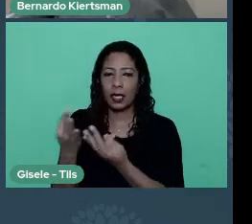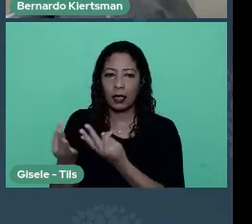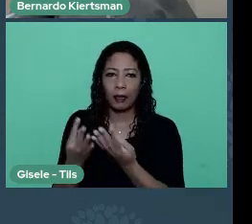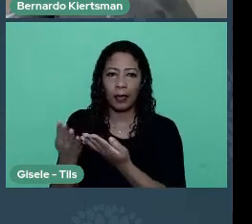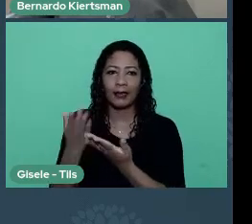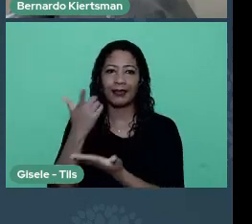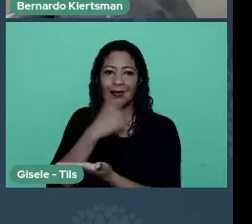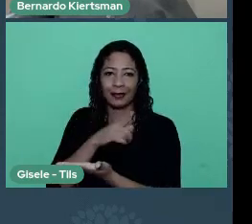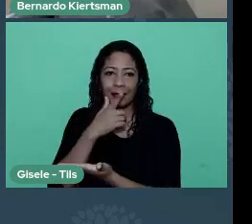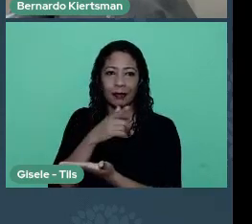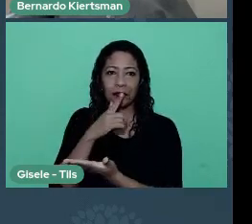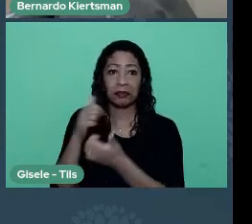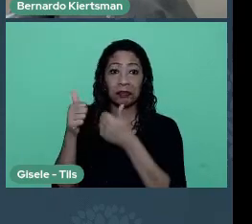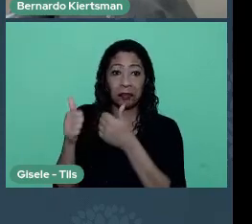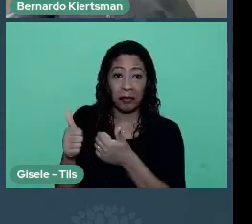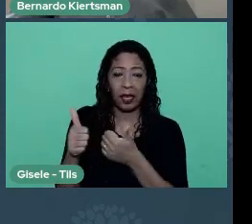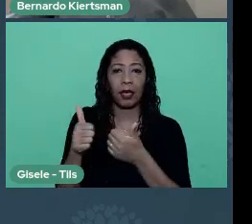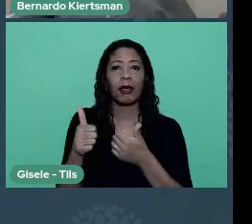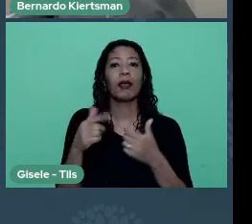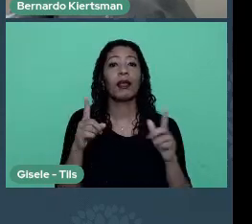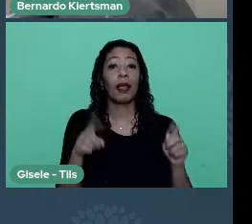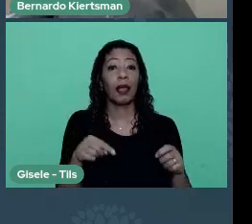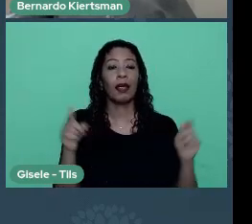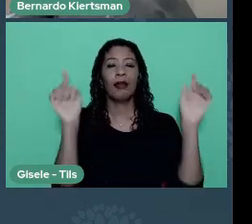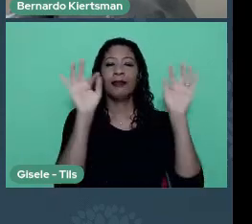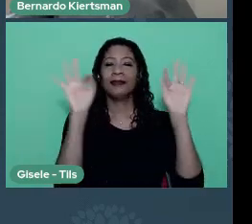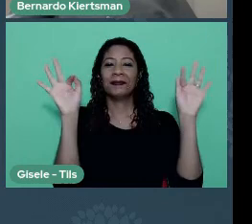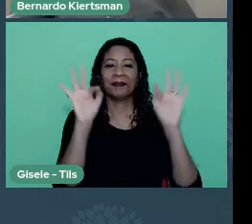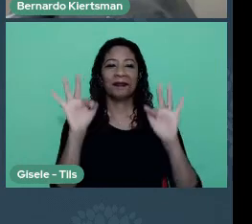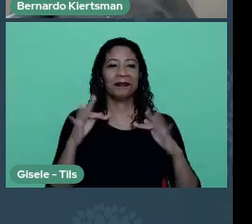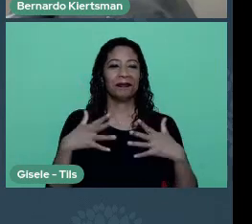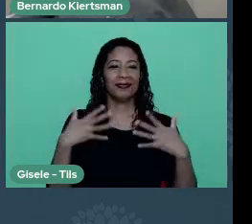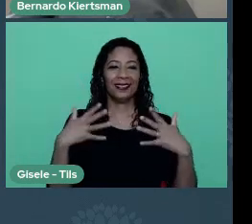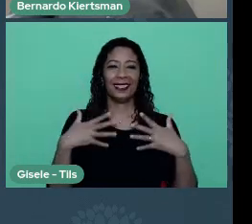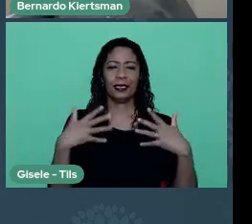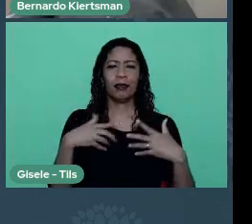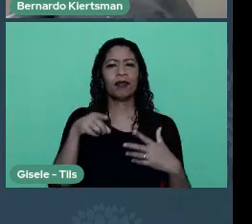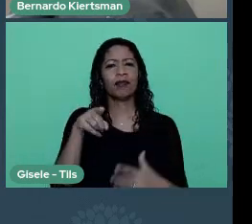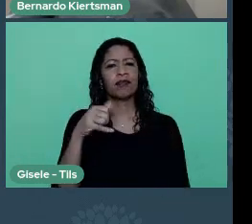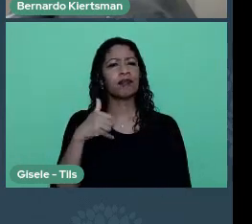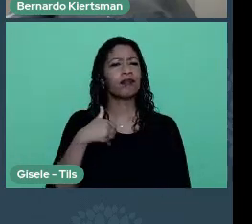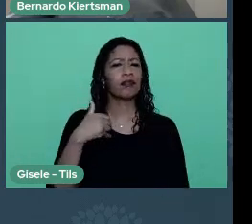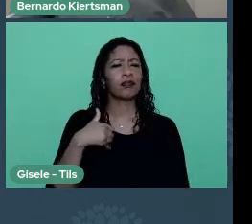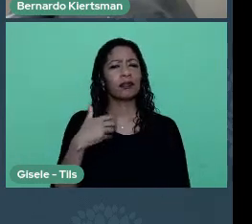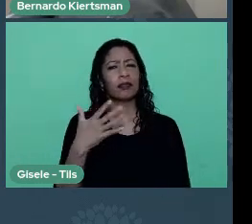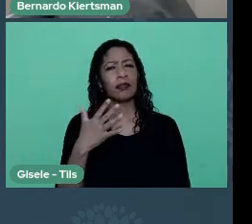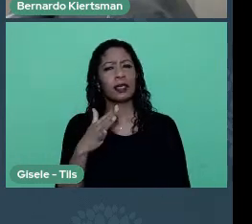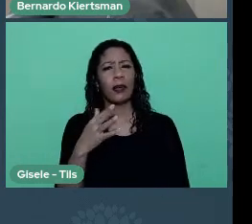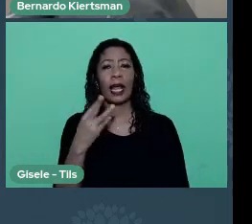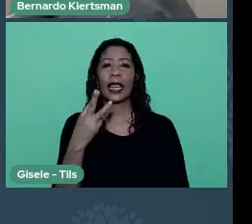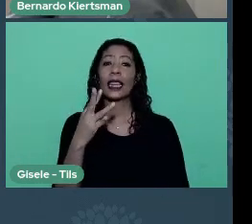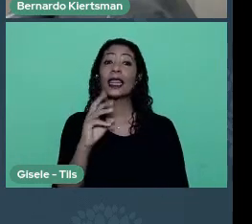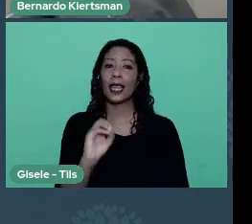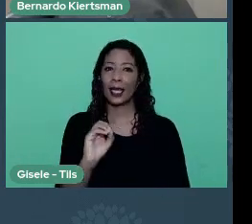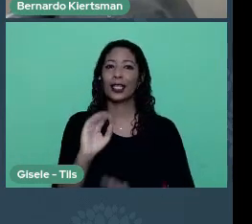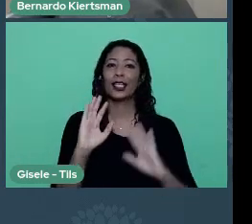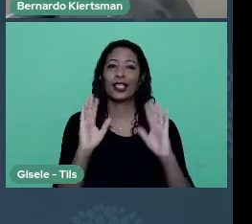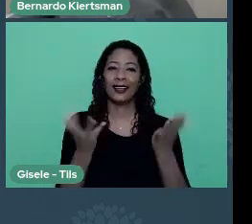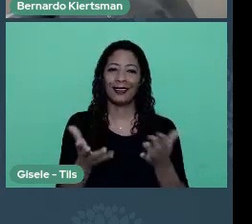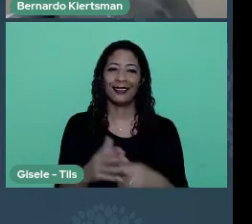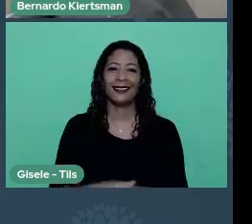profilático, e com isso ele estava extremamente feliz. Esse menino hoje já deve ter pelo menos uns 30 anos, mais ou